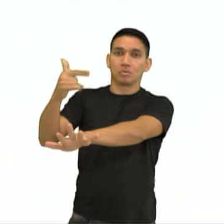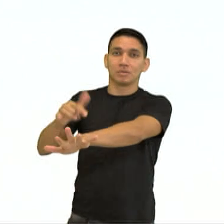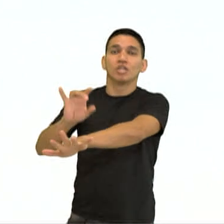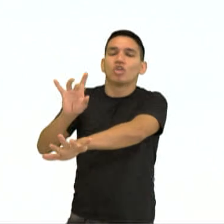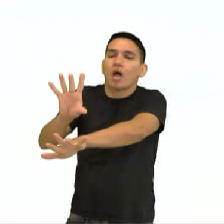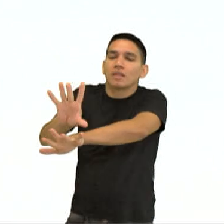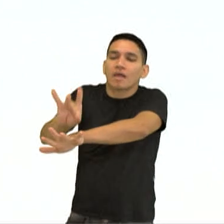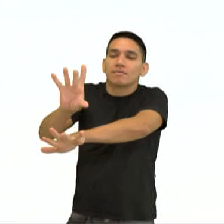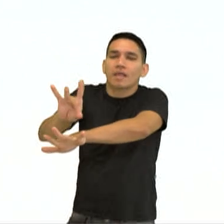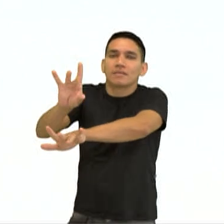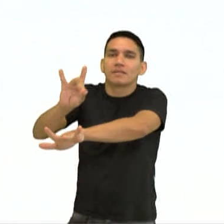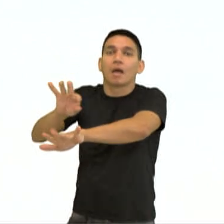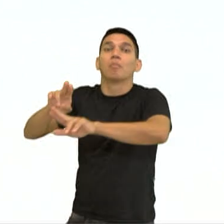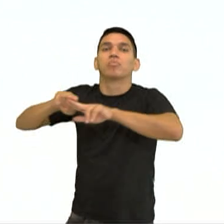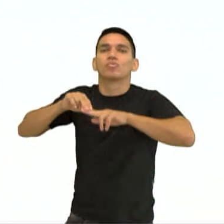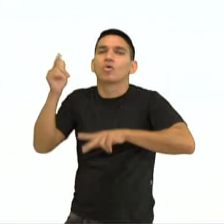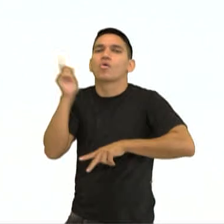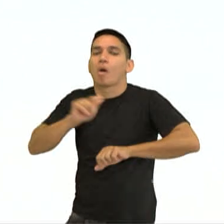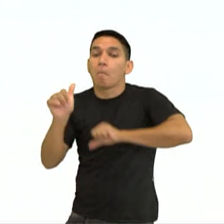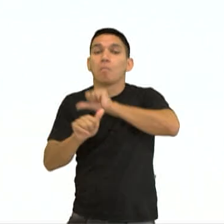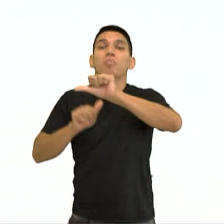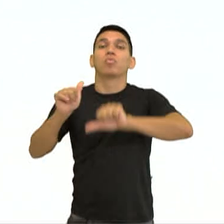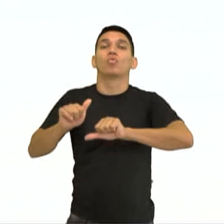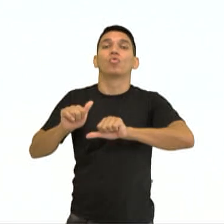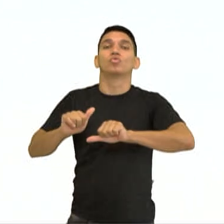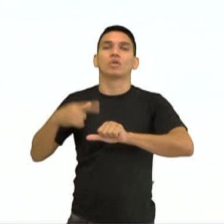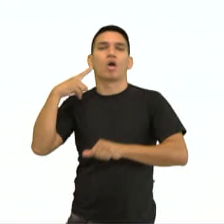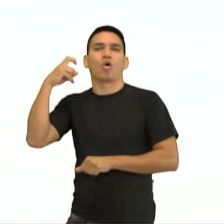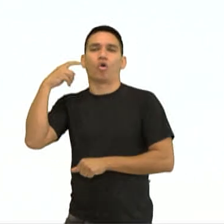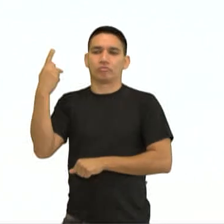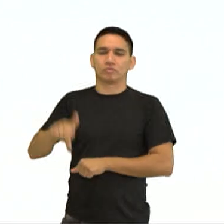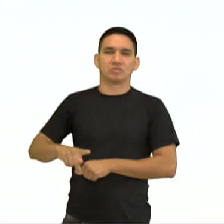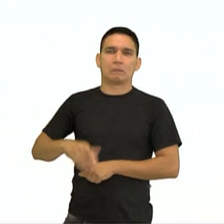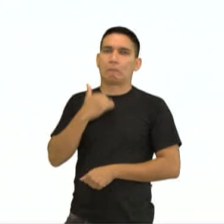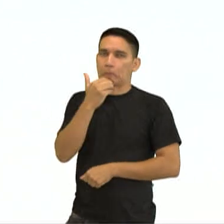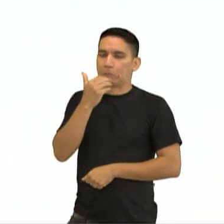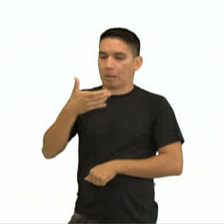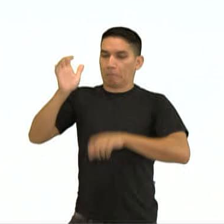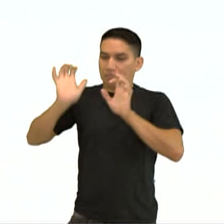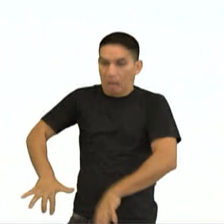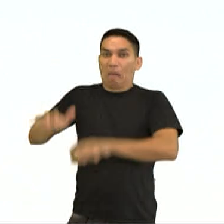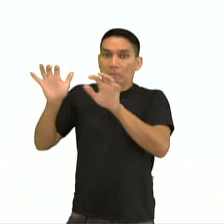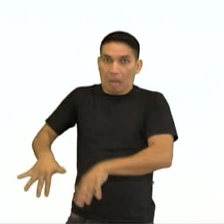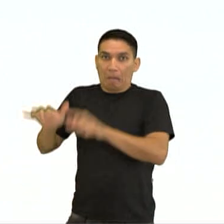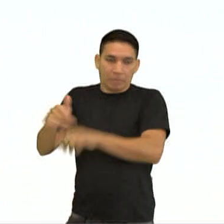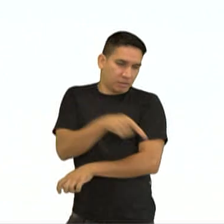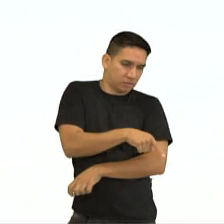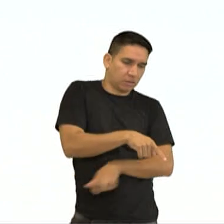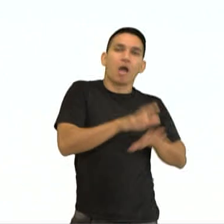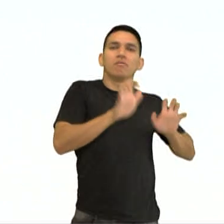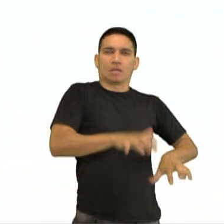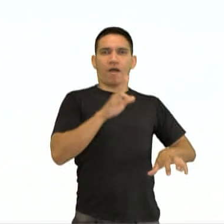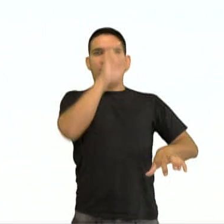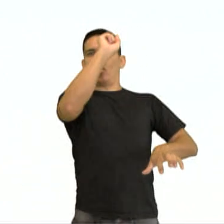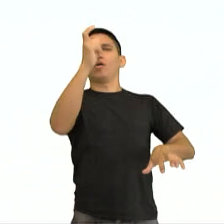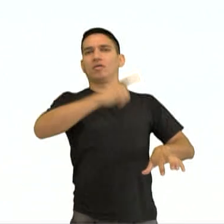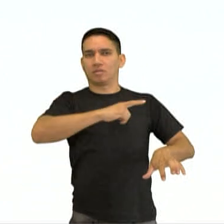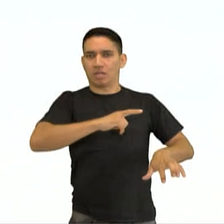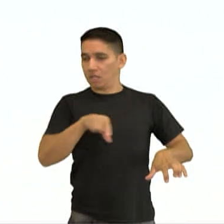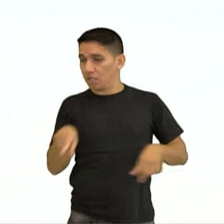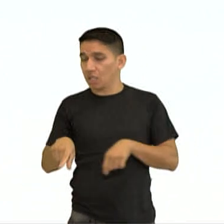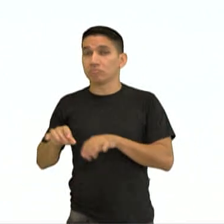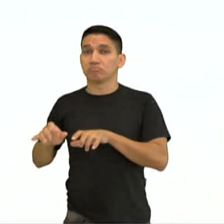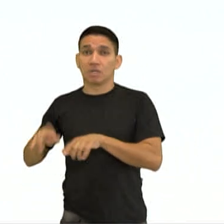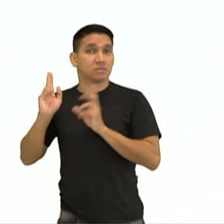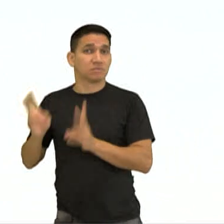cravista mude a intensidade do som. Não adianta bater forte na tecla como no piano você faz, tan, tan, tan, né? O som é sempre